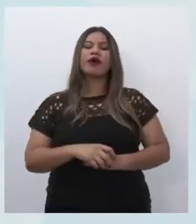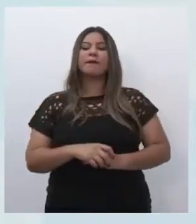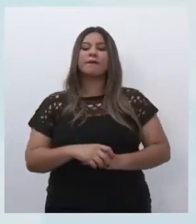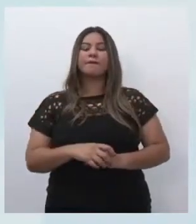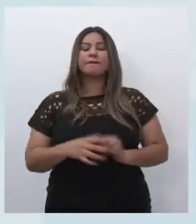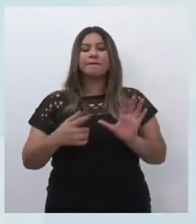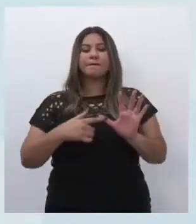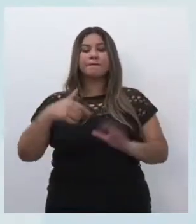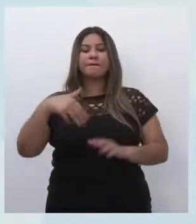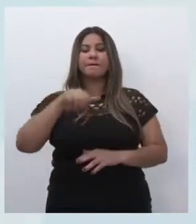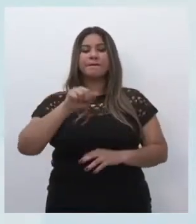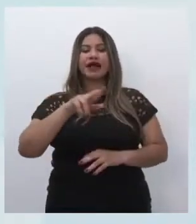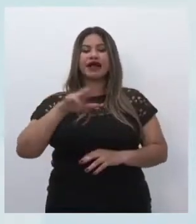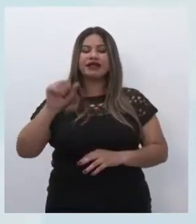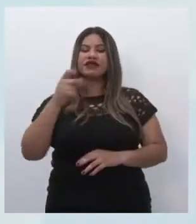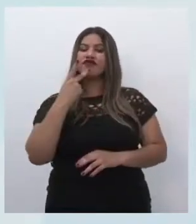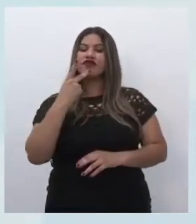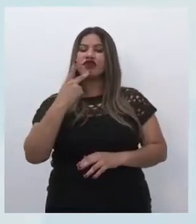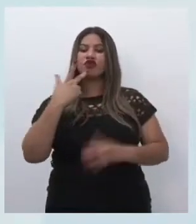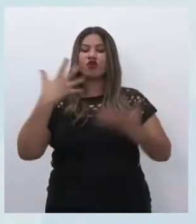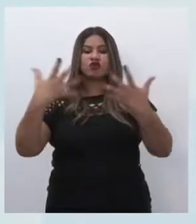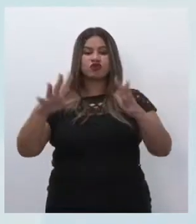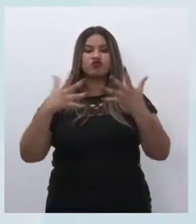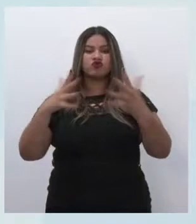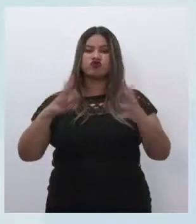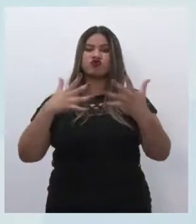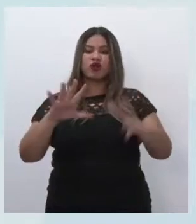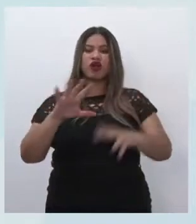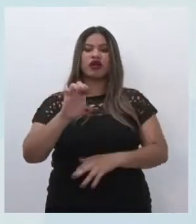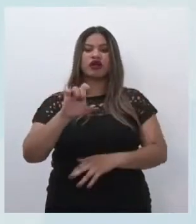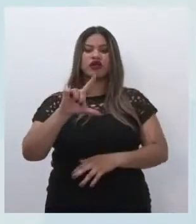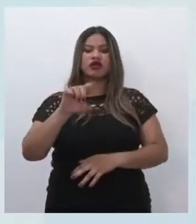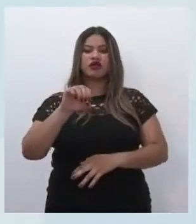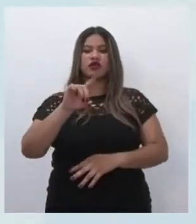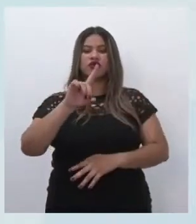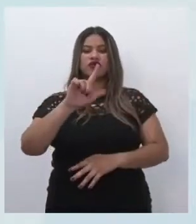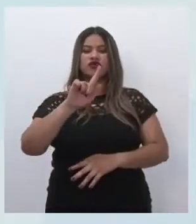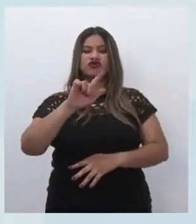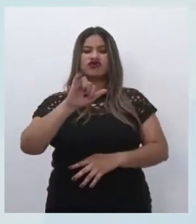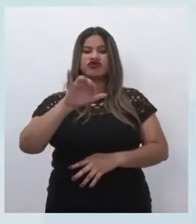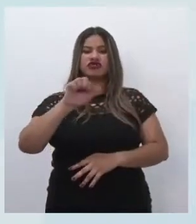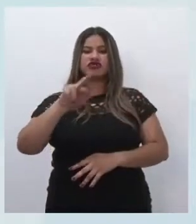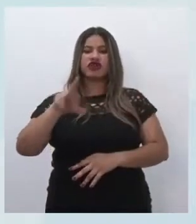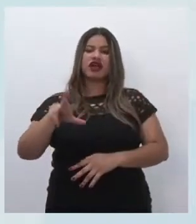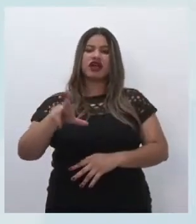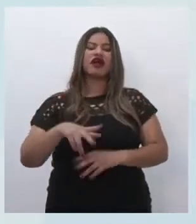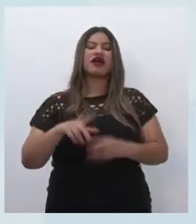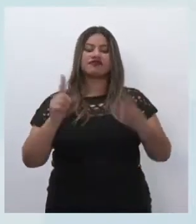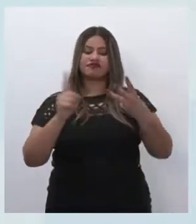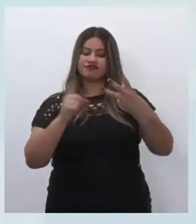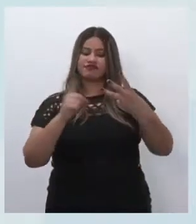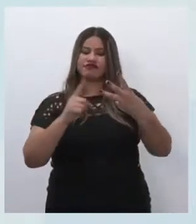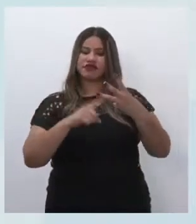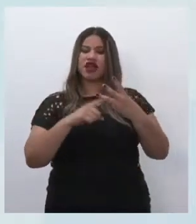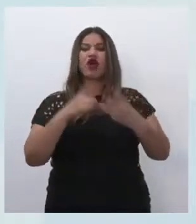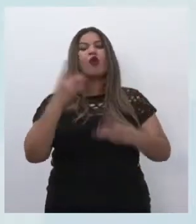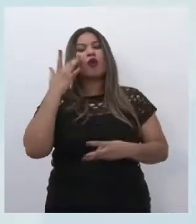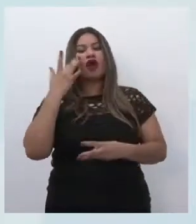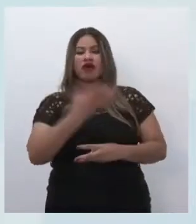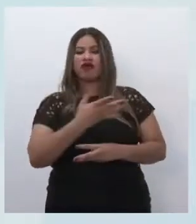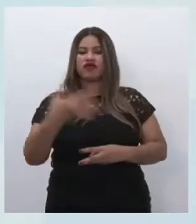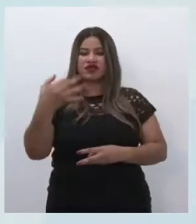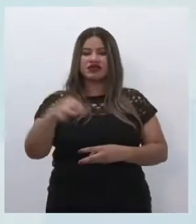Maria falou elogiar para a terceira palavra. É, Maria, eu acho que você acertou. Vamos conferir aí